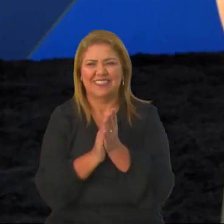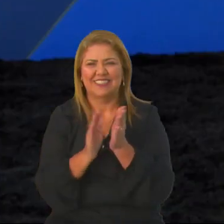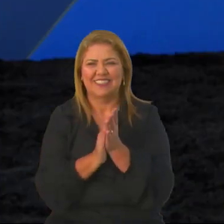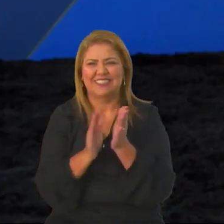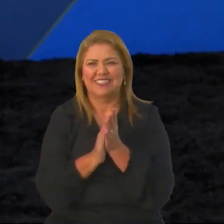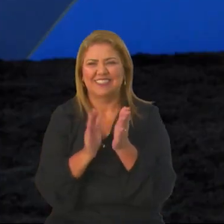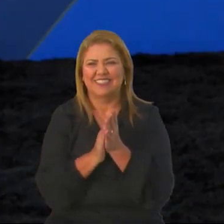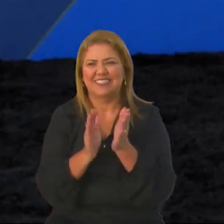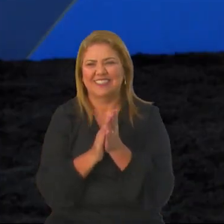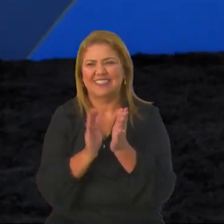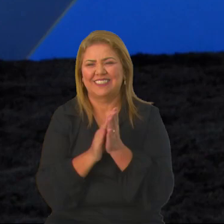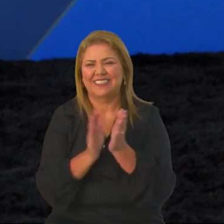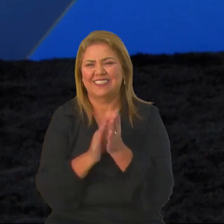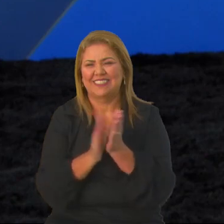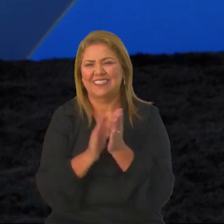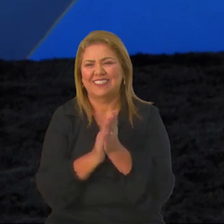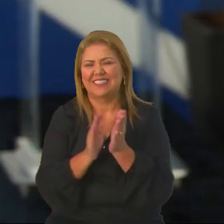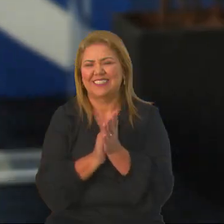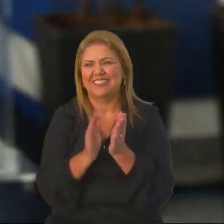Que bom!